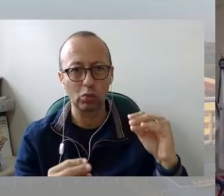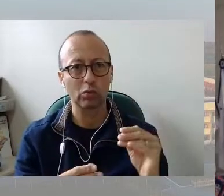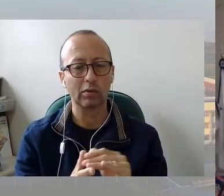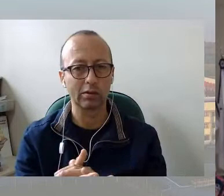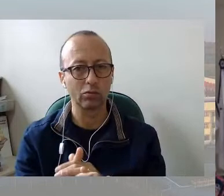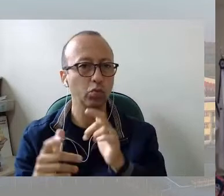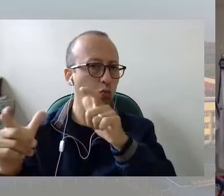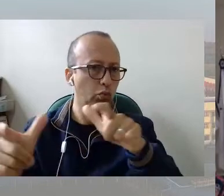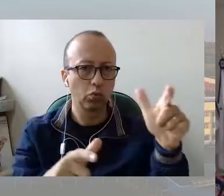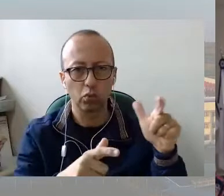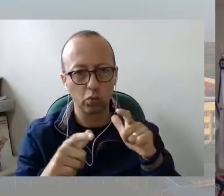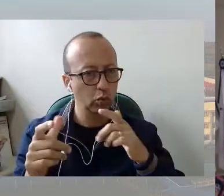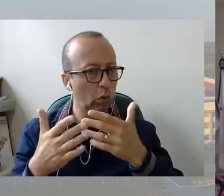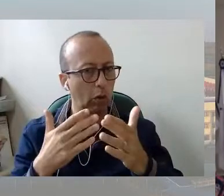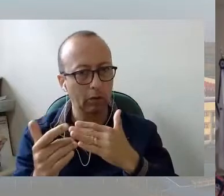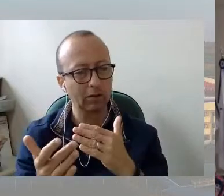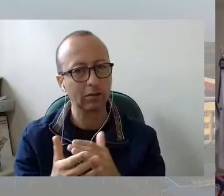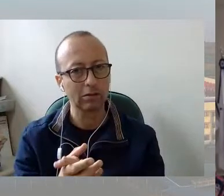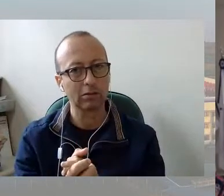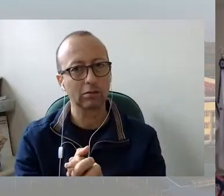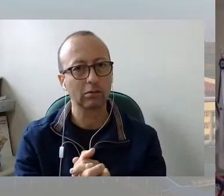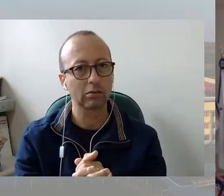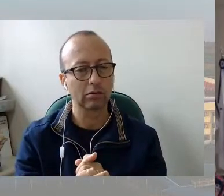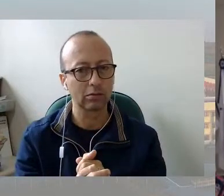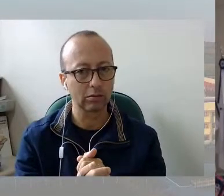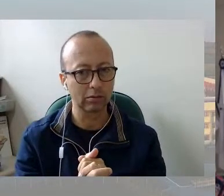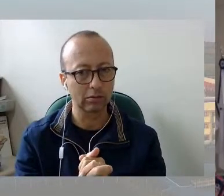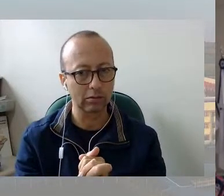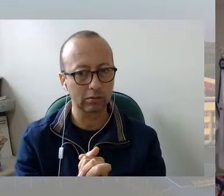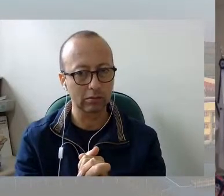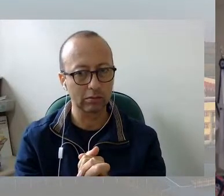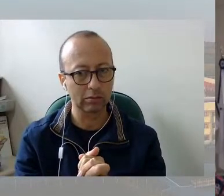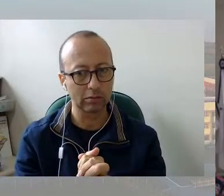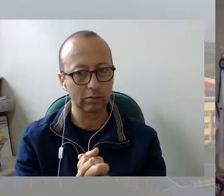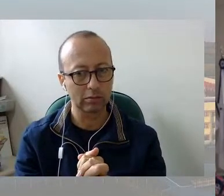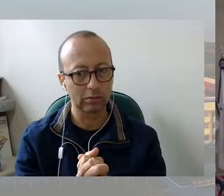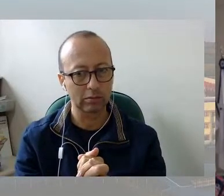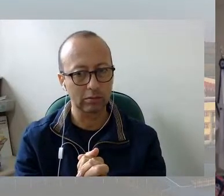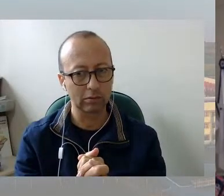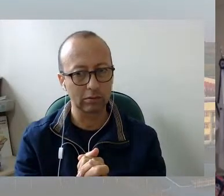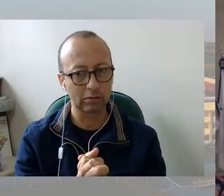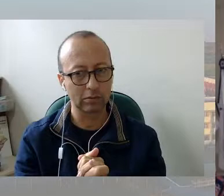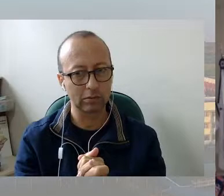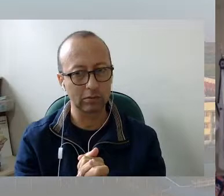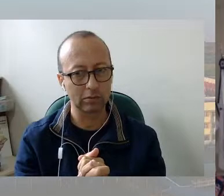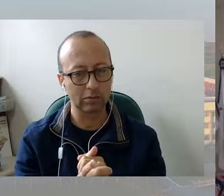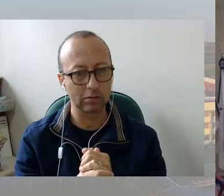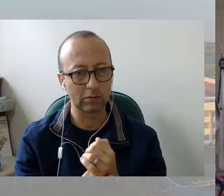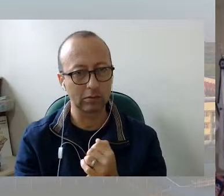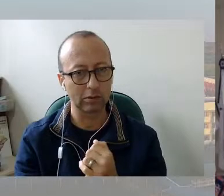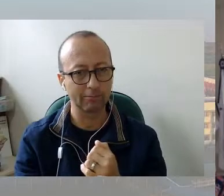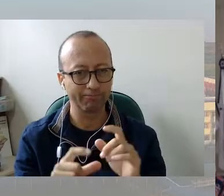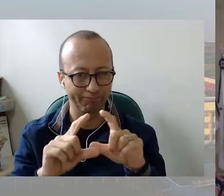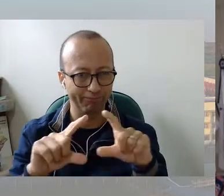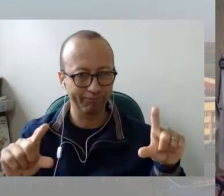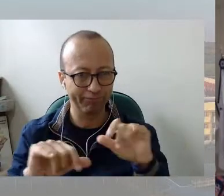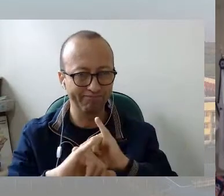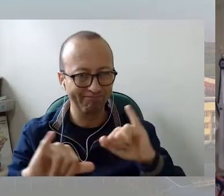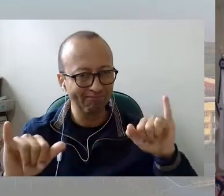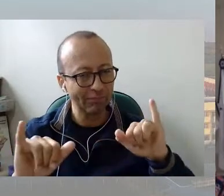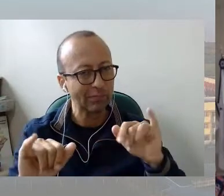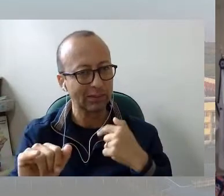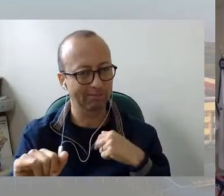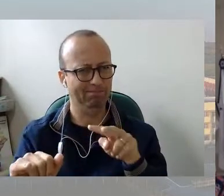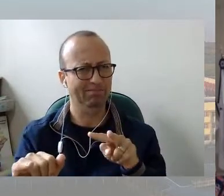espaços e em todos os seus contextos. E por isso que nós reagimos à nota, que nós entendemos que a nota